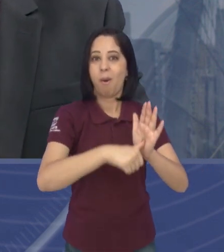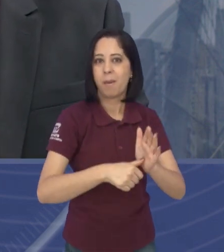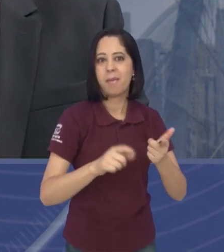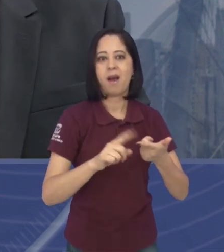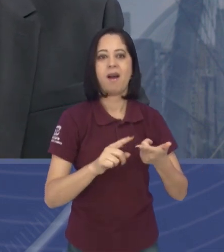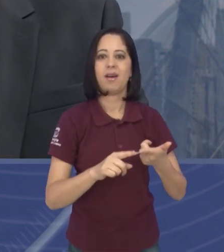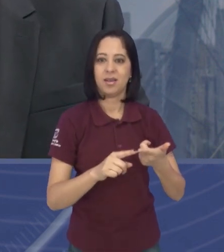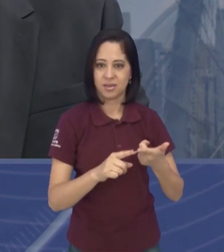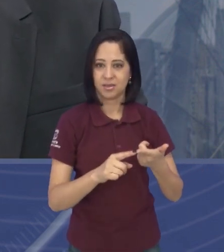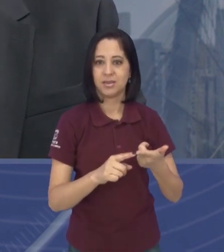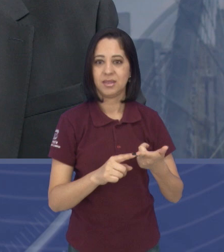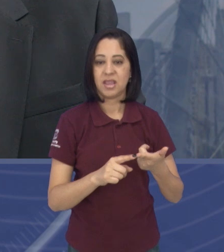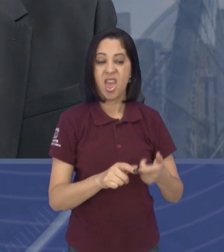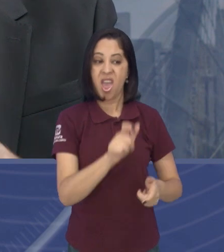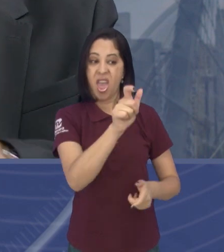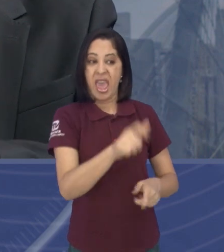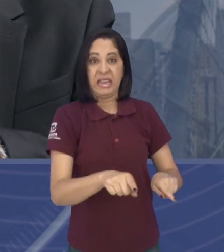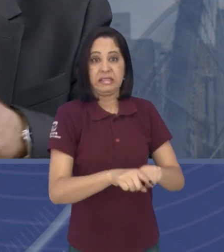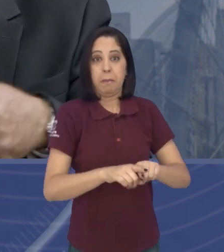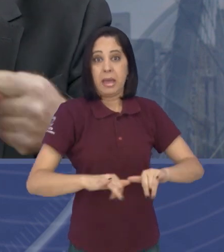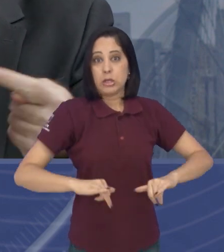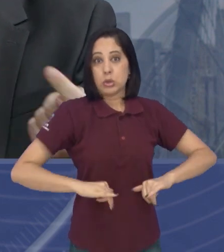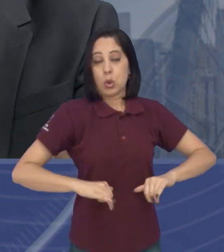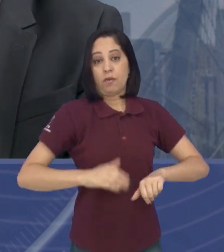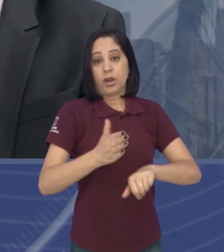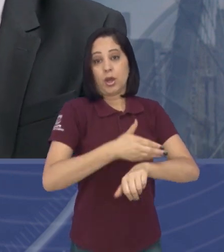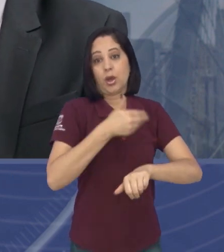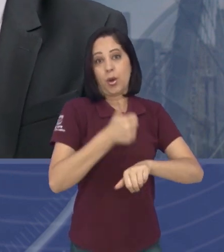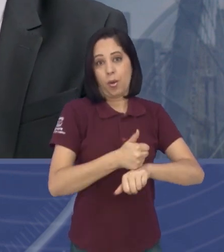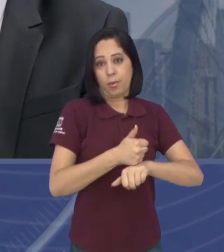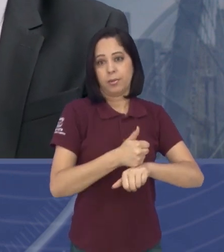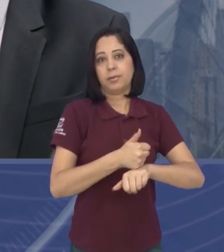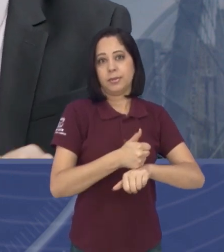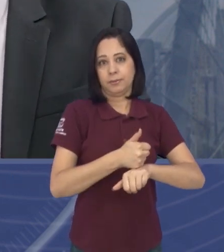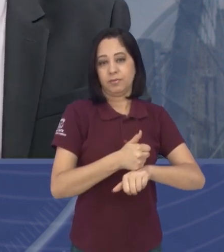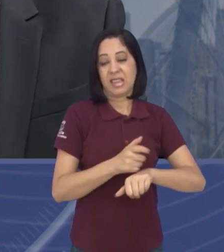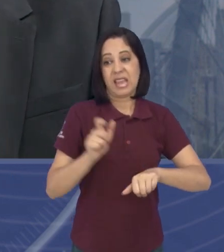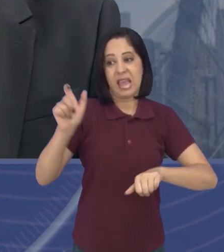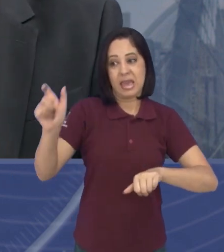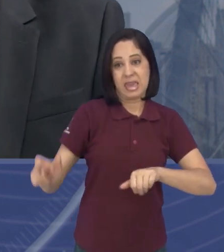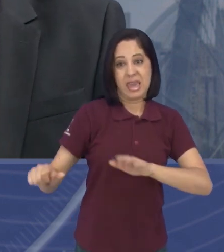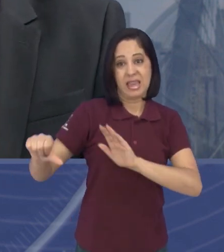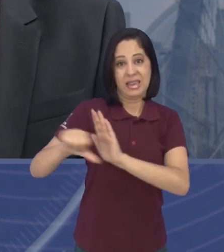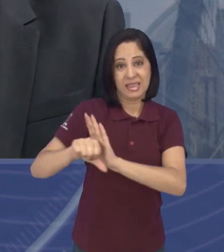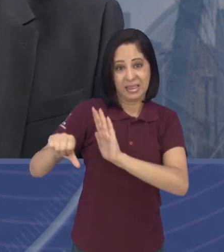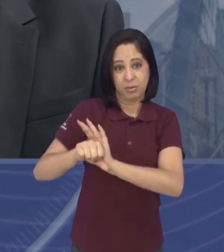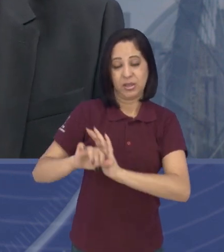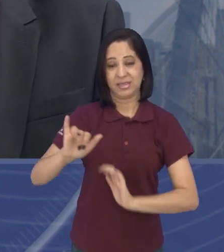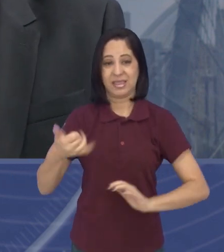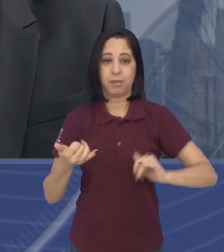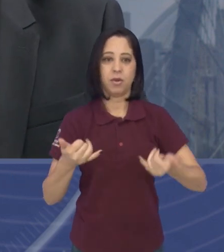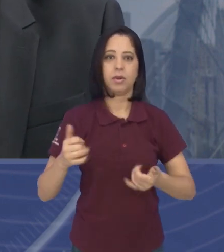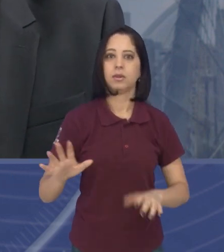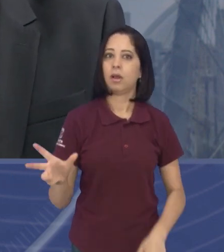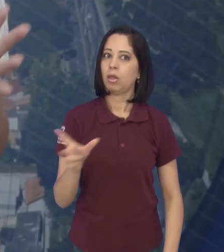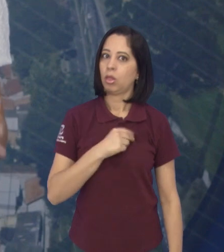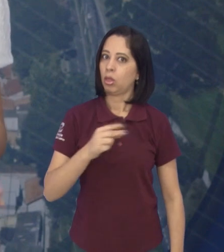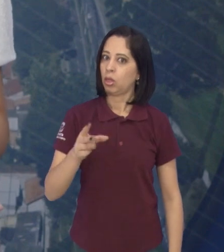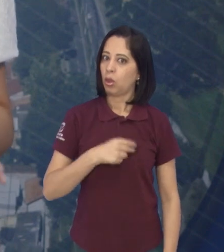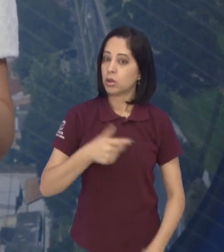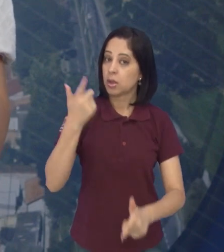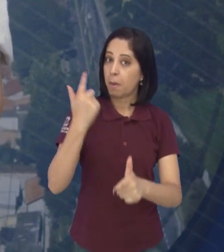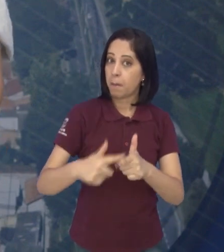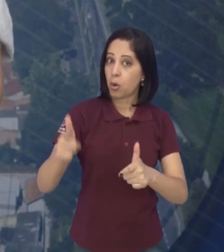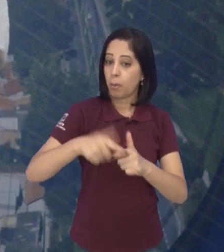Sim. Ele também sofreu um golpe e aí o criminoso usa o nome dele para aplicar golpe. Dor de cabeça em dose dupla, né?